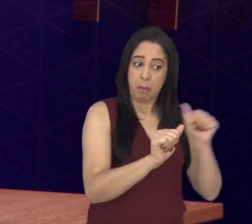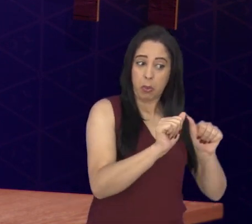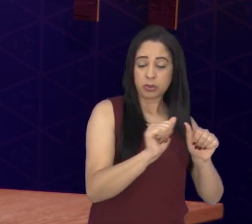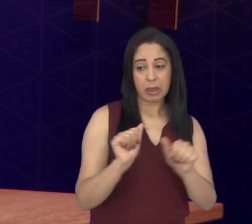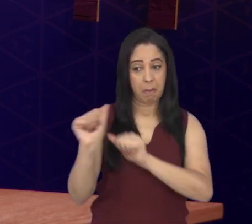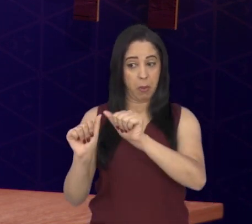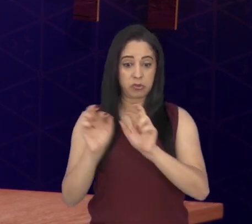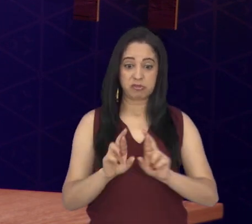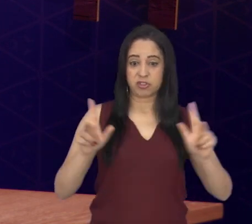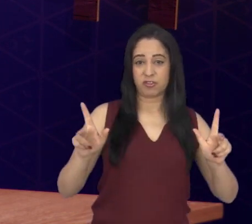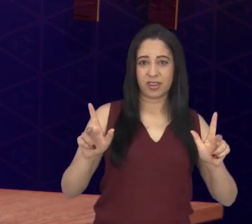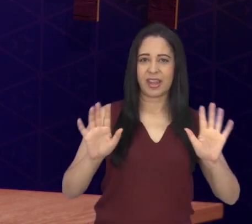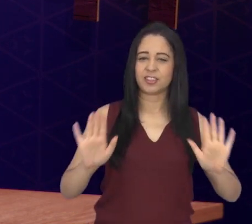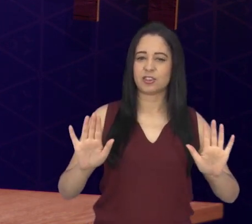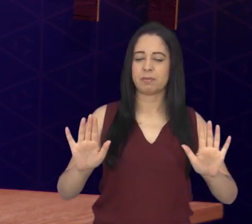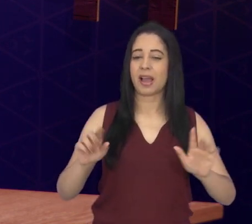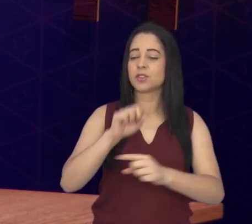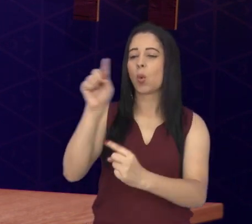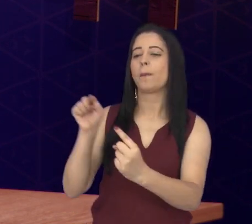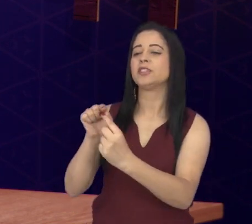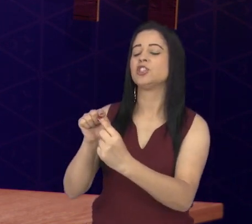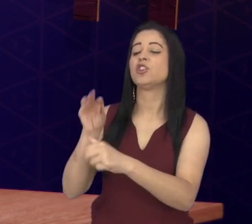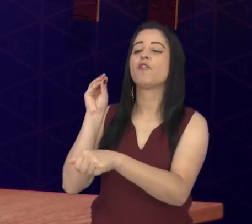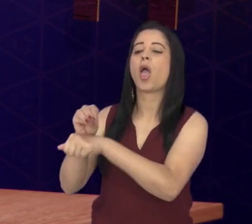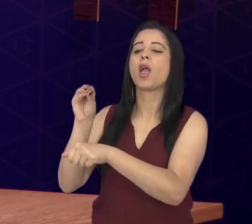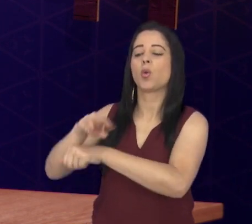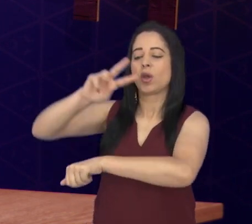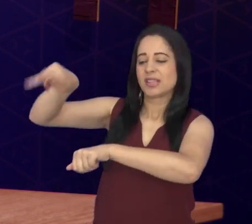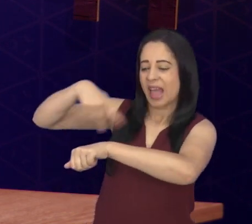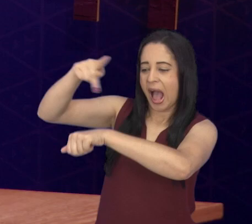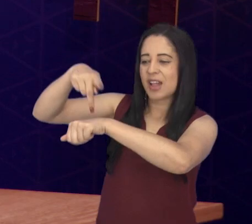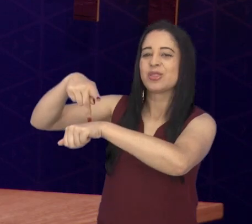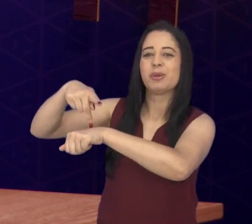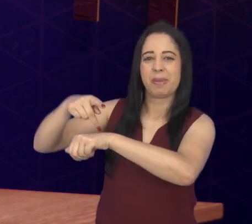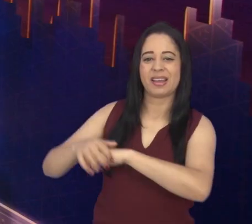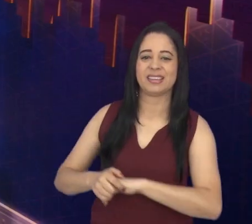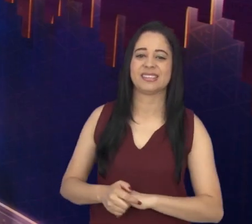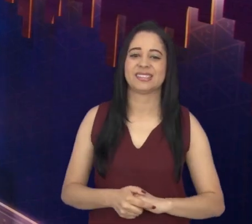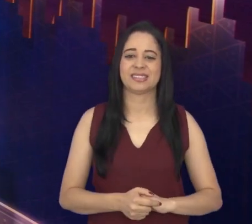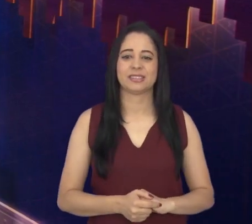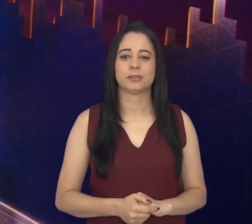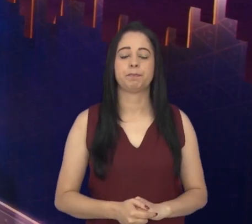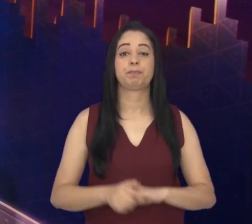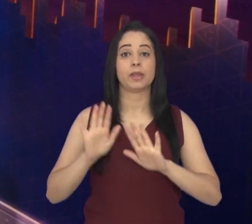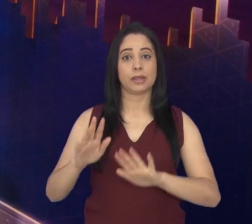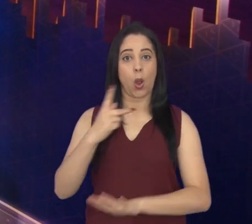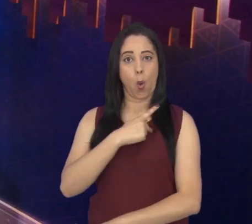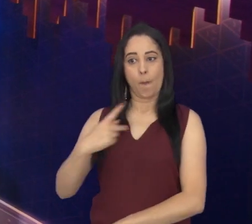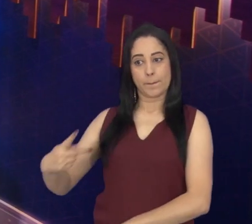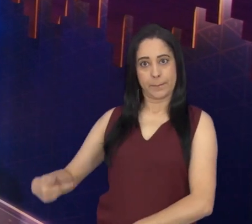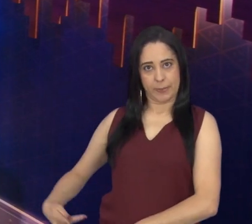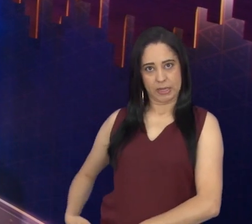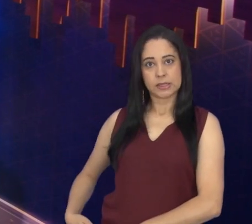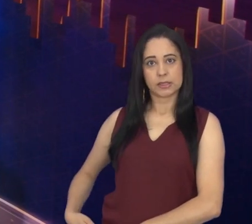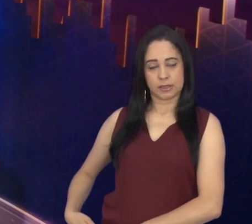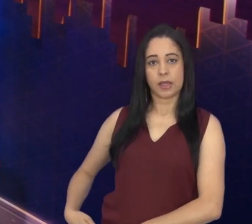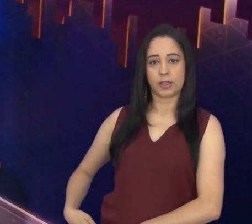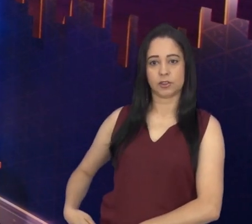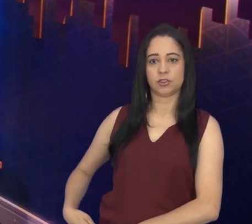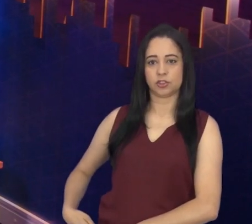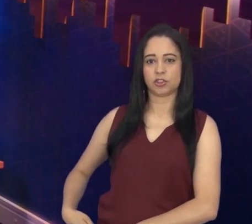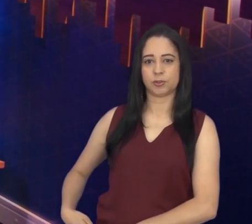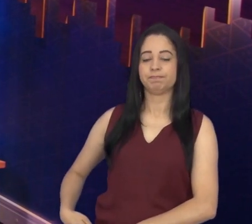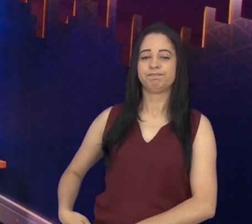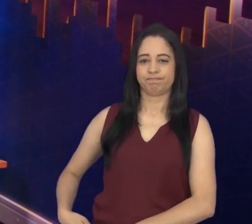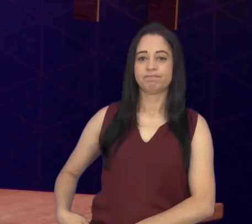outra, mas é tudo para cuidar da nação. A missão continua sendo a mesma. Exatamente. O presidente da